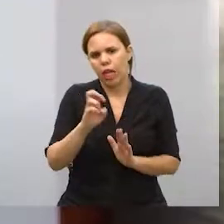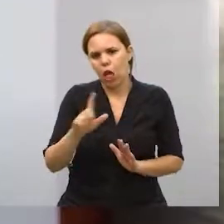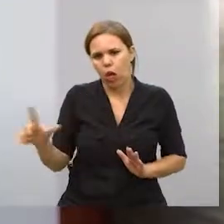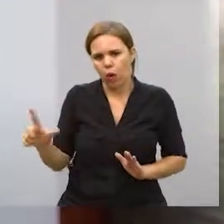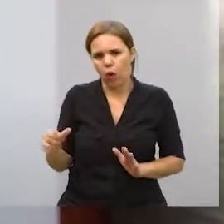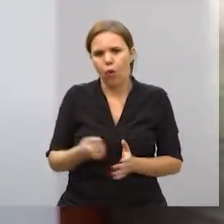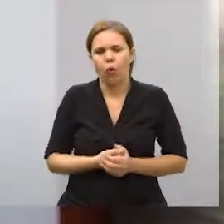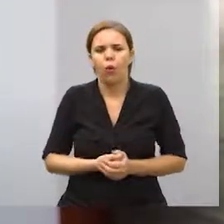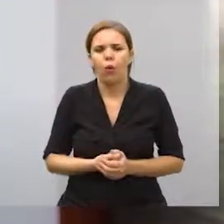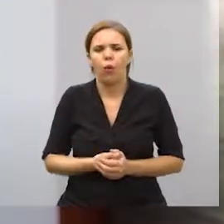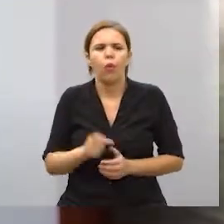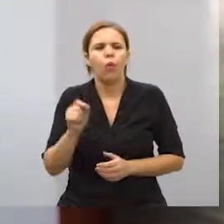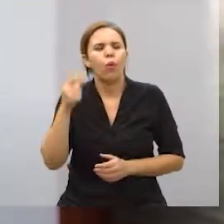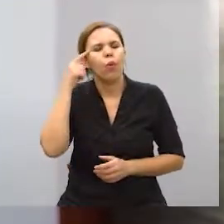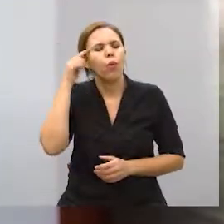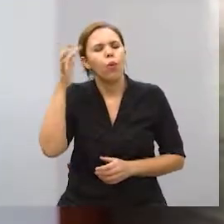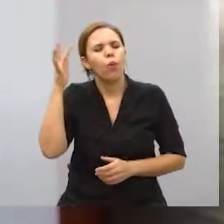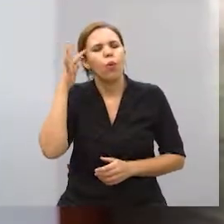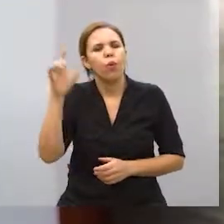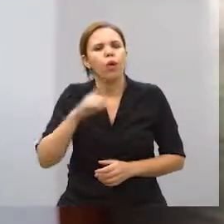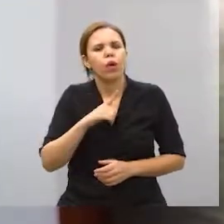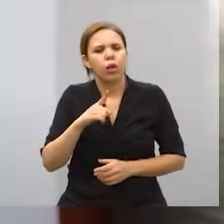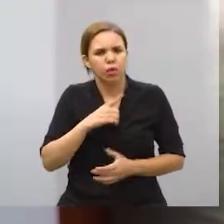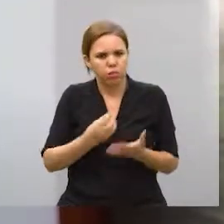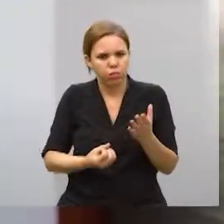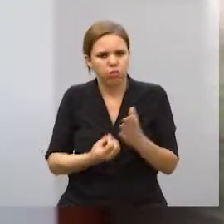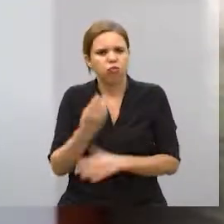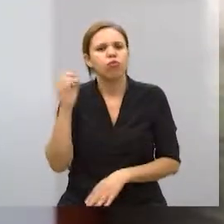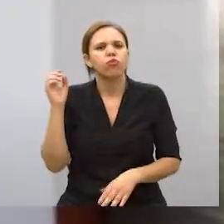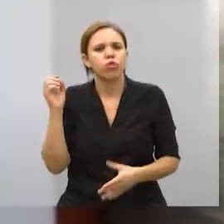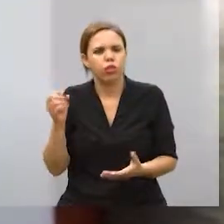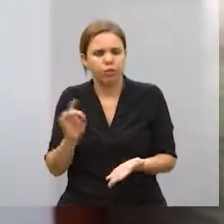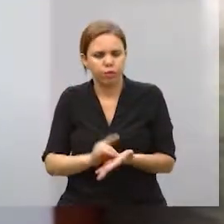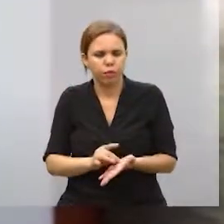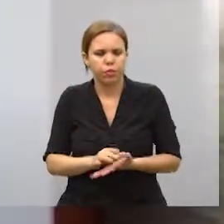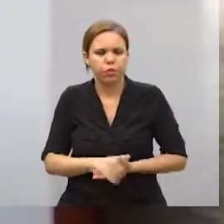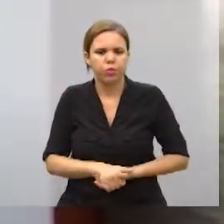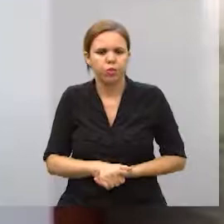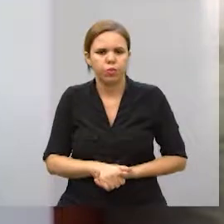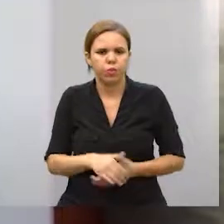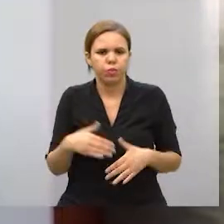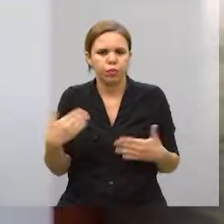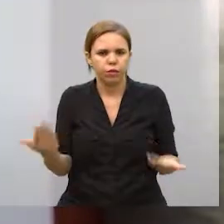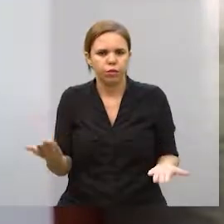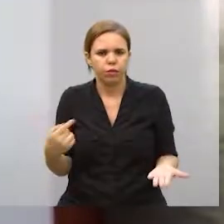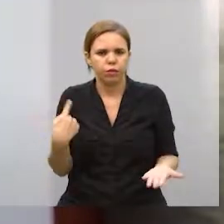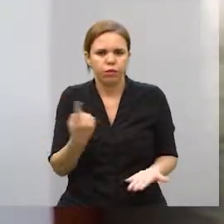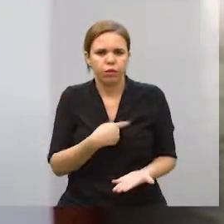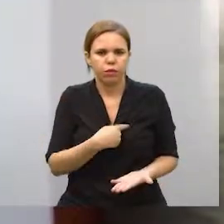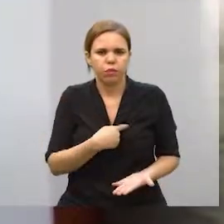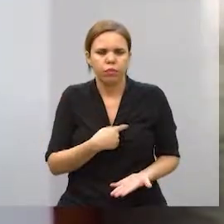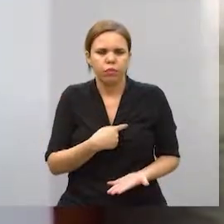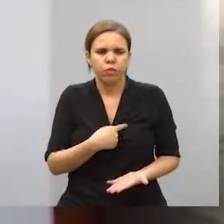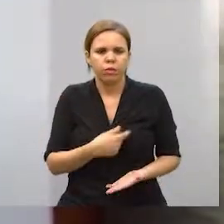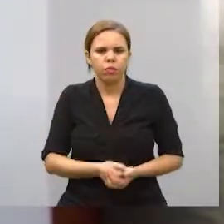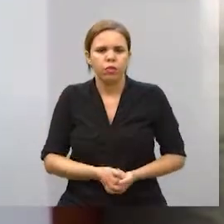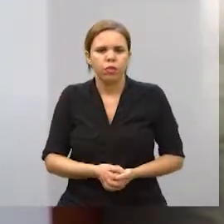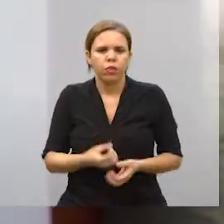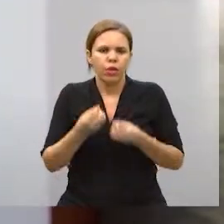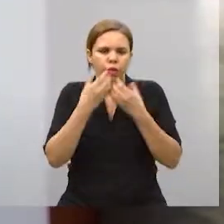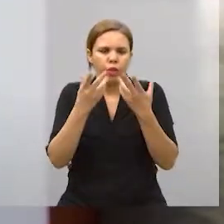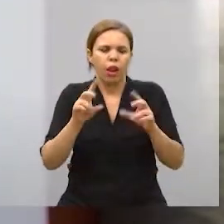pela Carol e era um sonho que tinha que ser concretizado. Então a gente diz assim